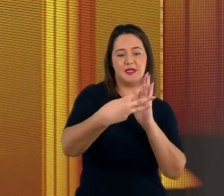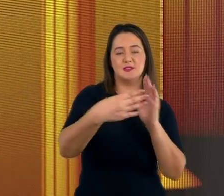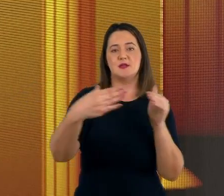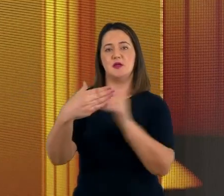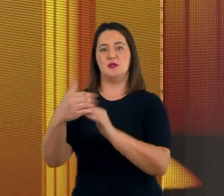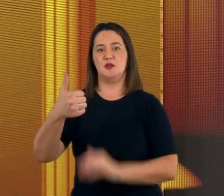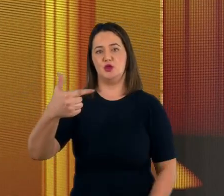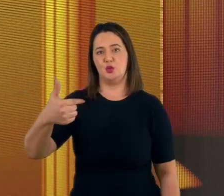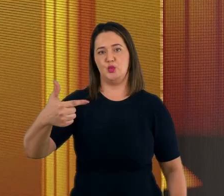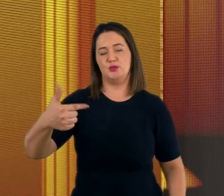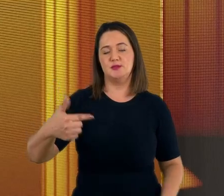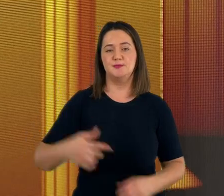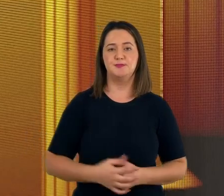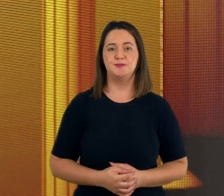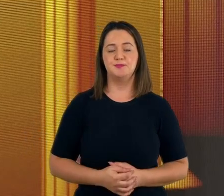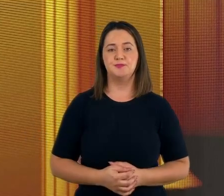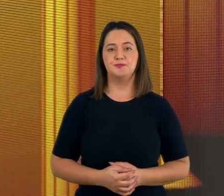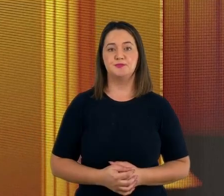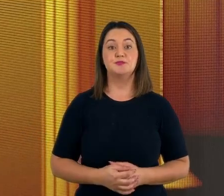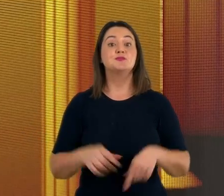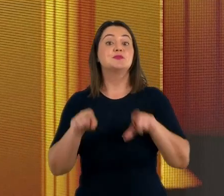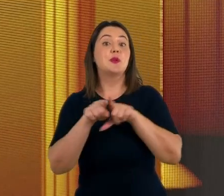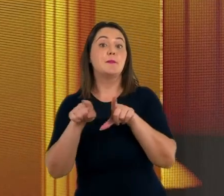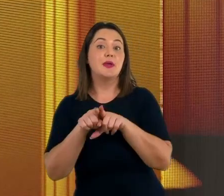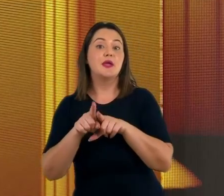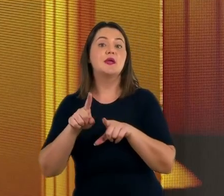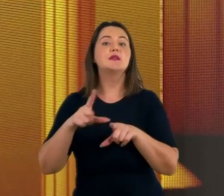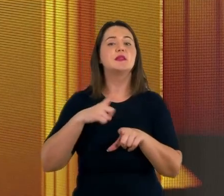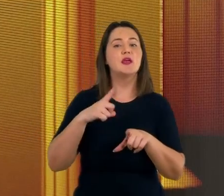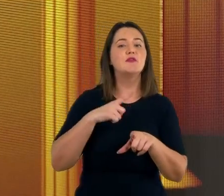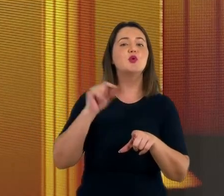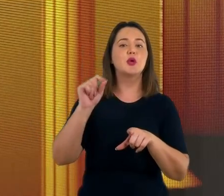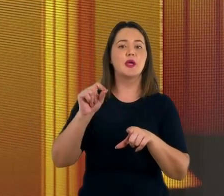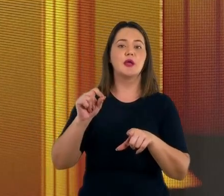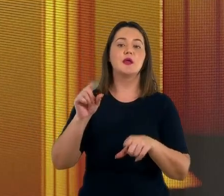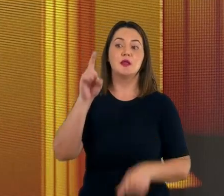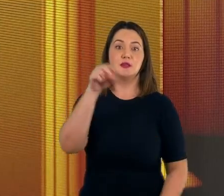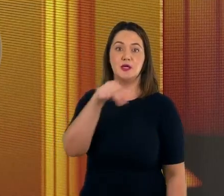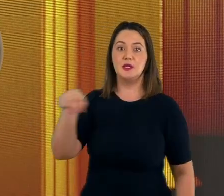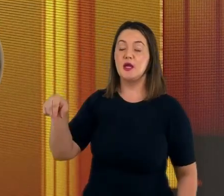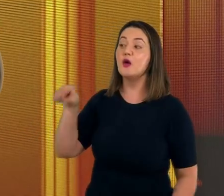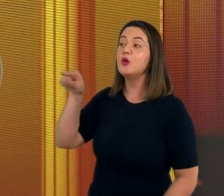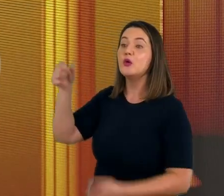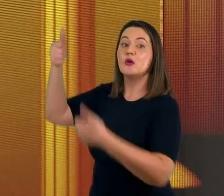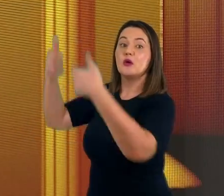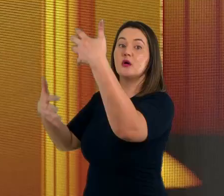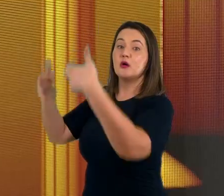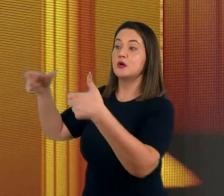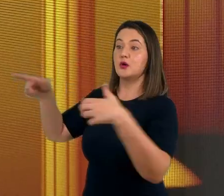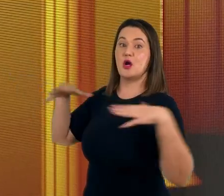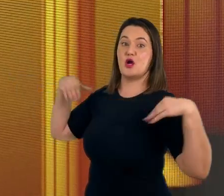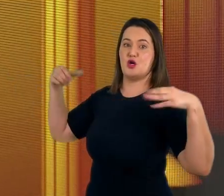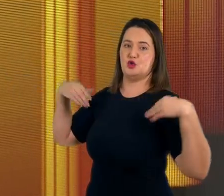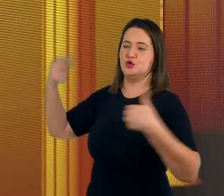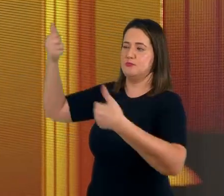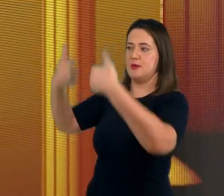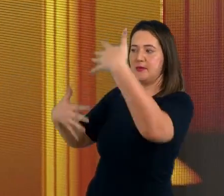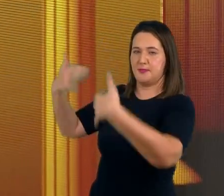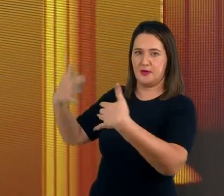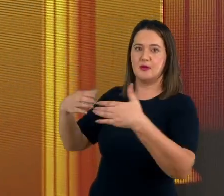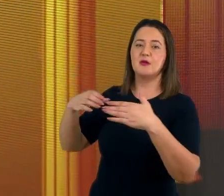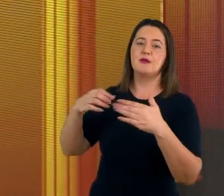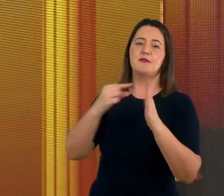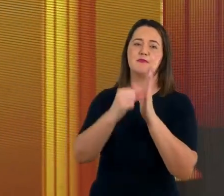3 até o verso 12. E segundo uma audição que Daniel recebe nos